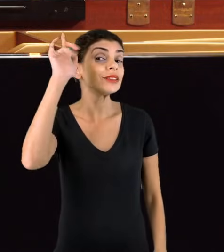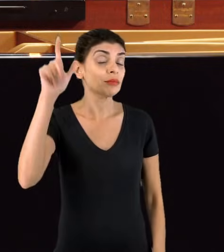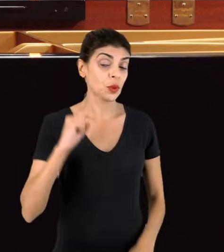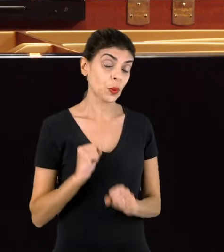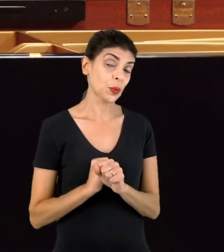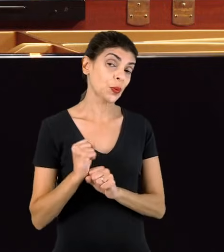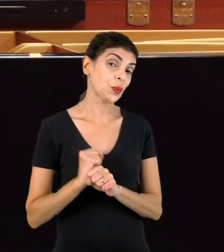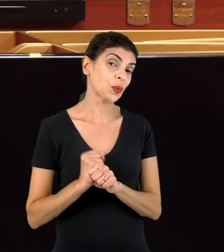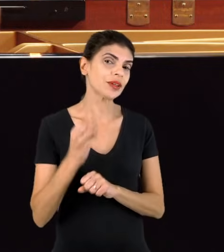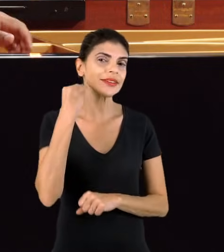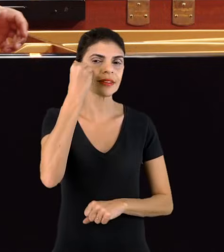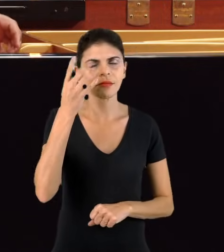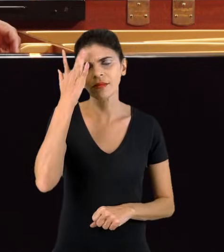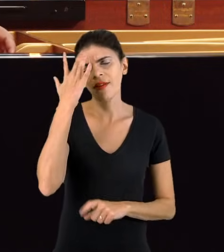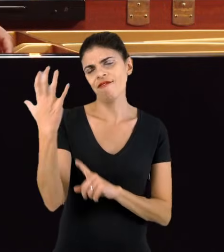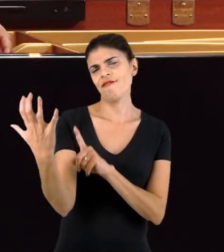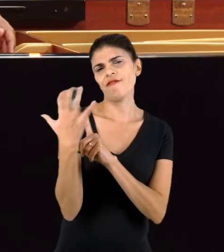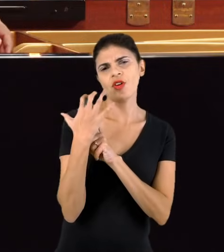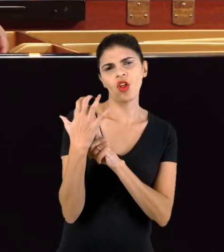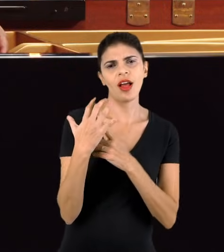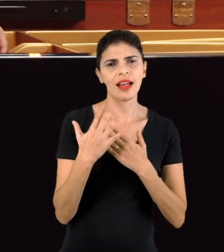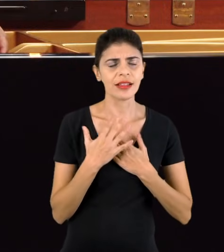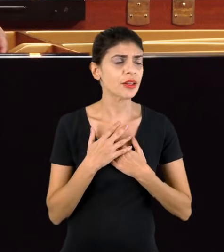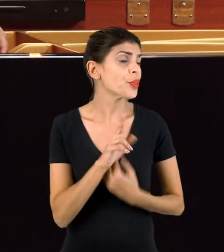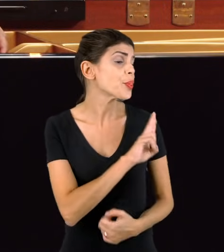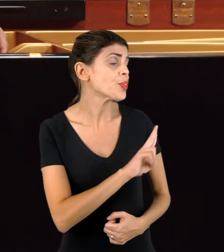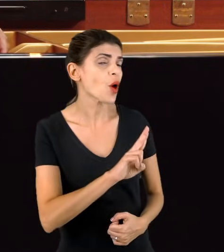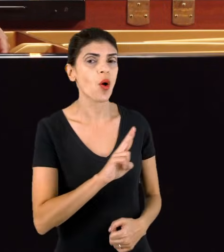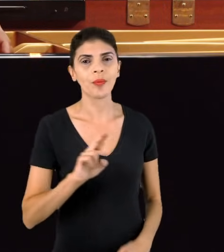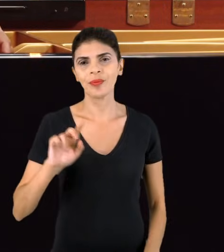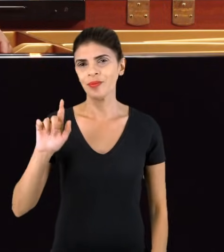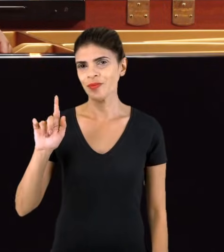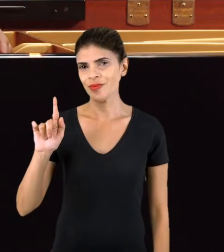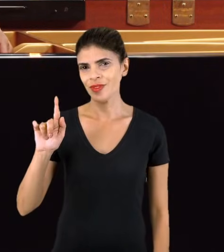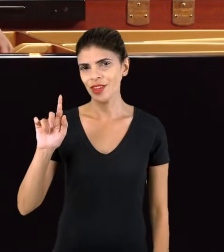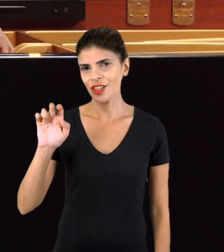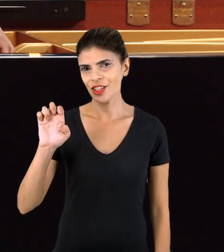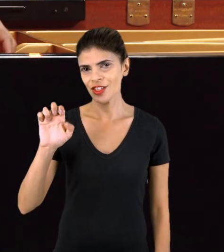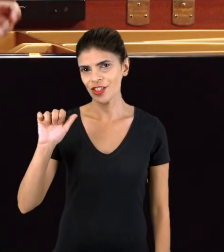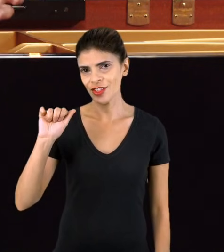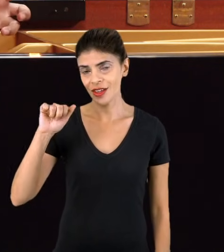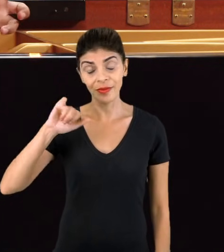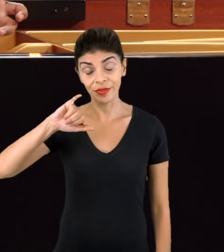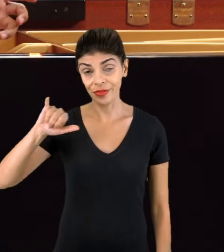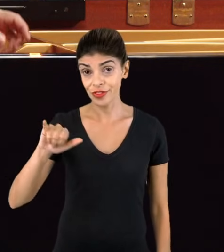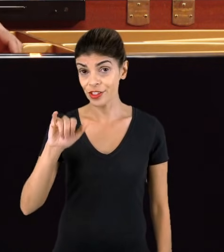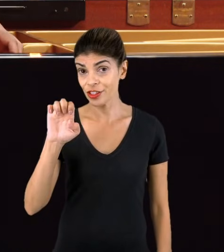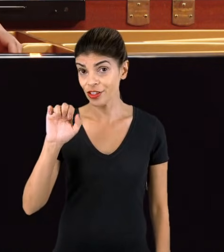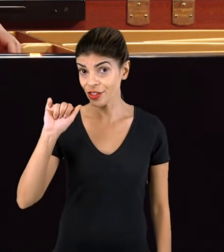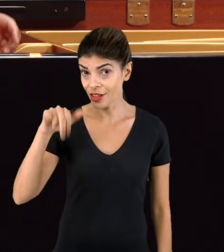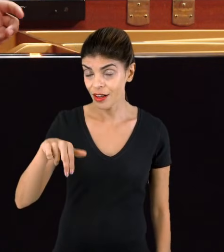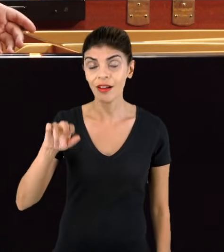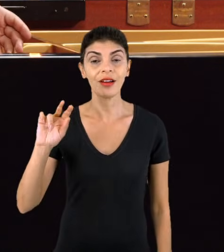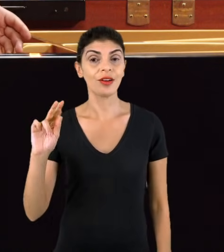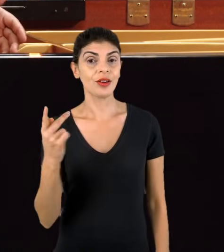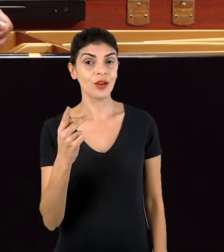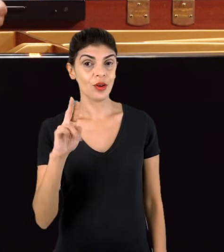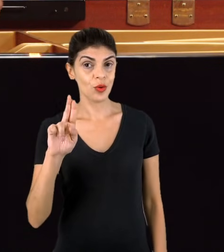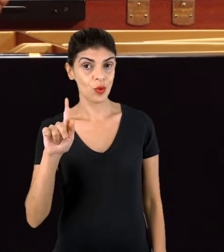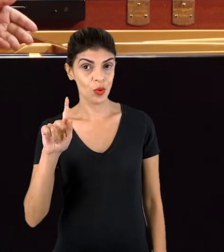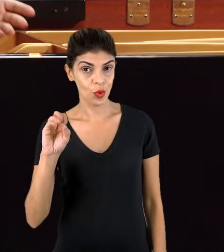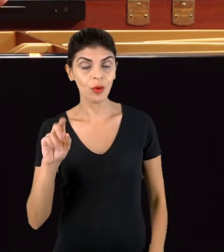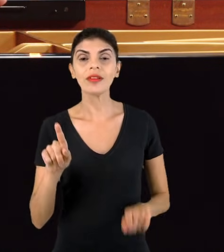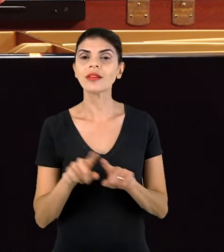Imagina o cara que tá ali com... Os caras me influenciam, né? Eles fala são... o nome deles que eu... É Jean Elton, é o baixista, e Hugo